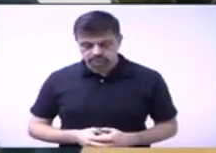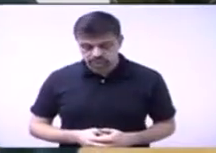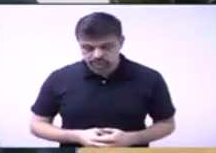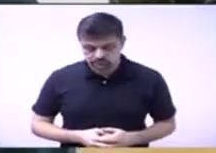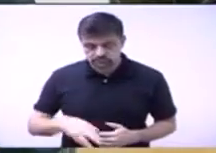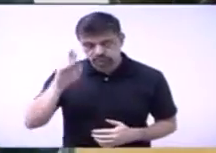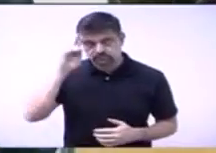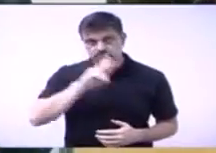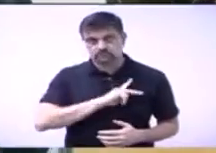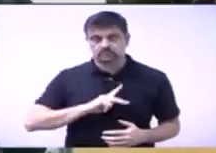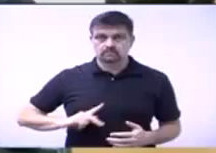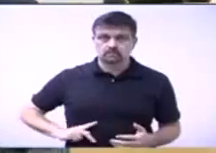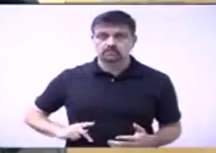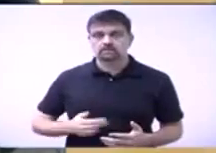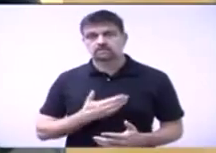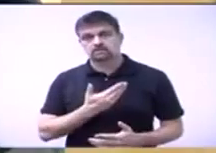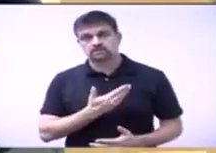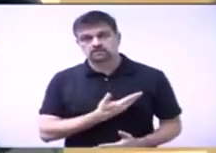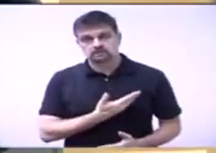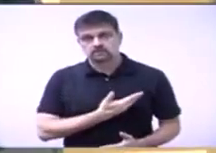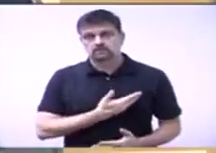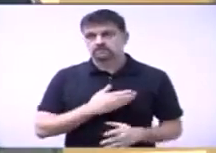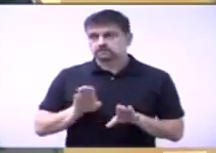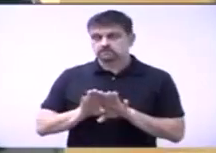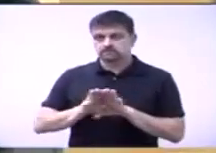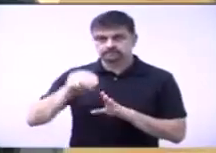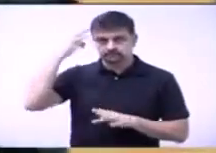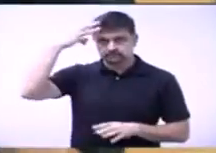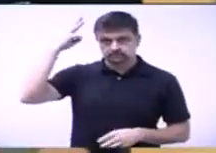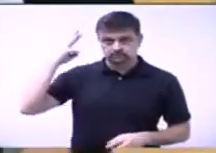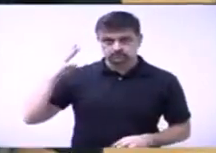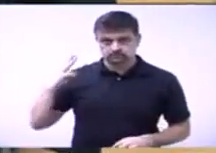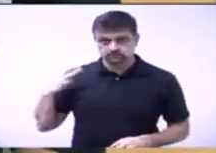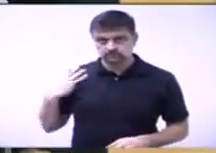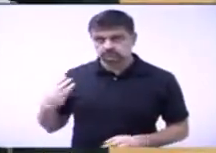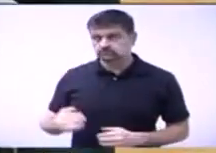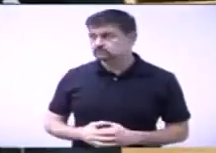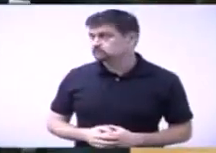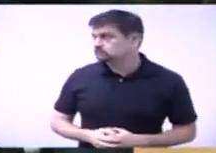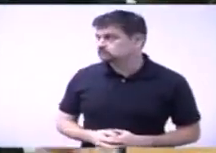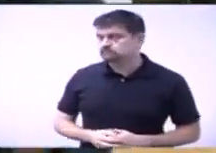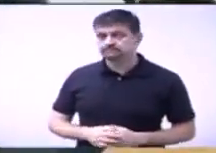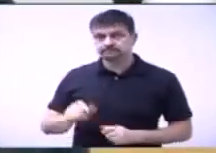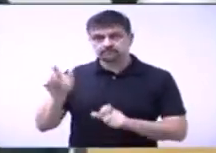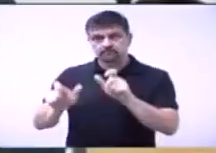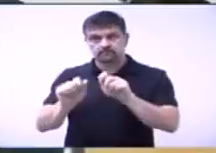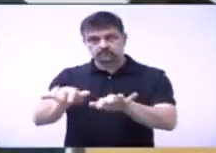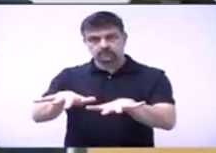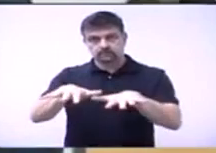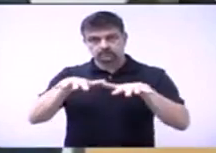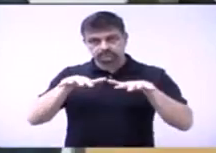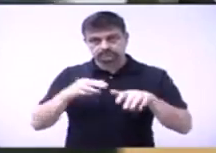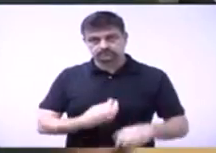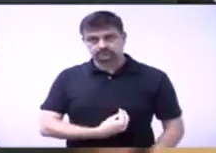Senhor presidente, nobres companheiros, companheira Ângela, todo o público presente,